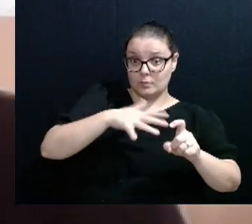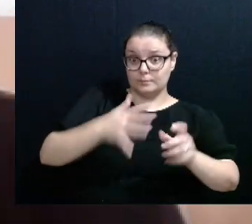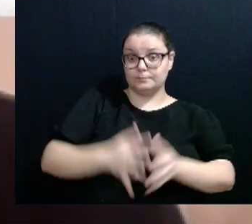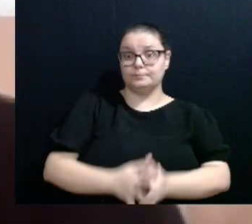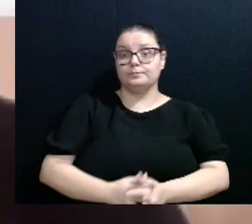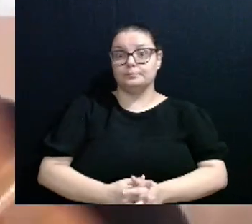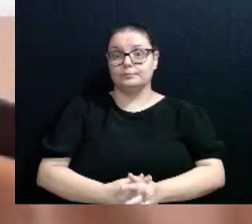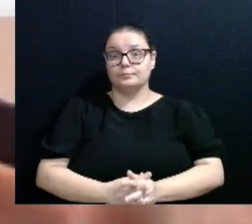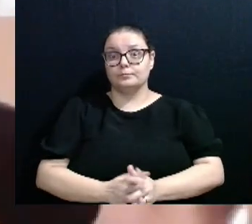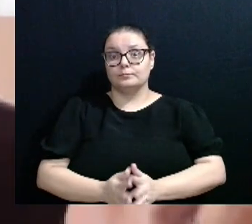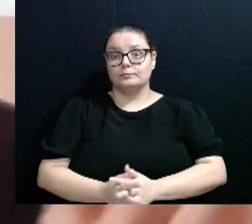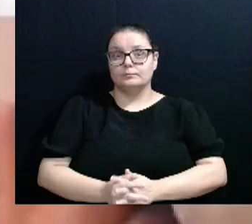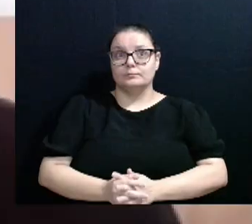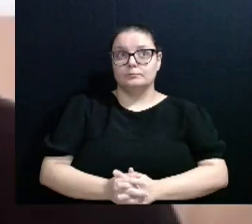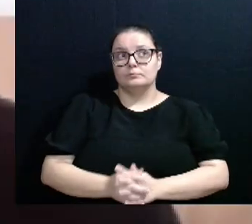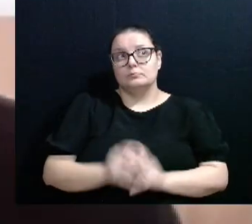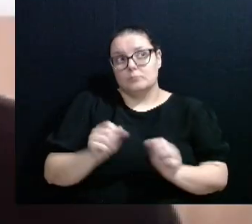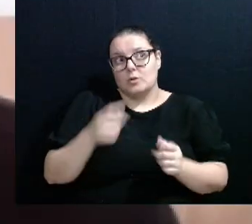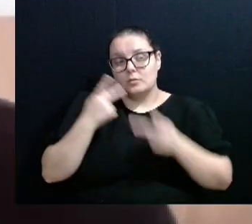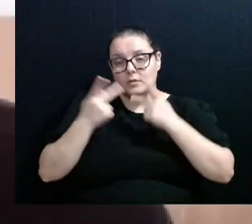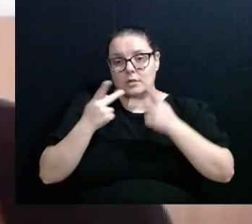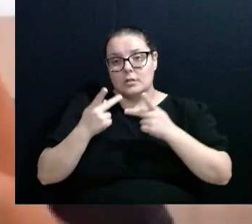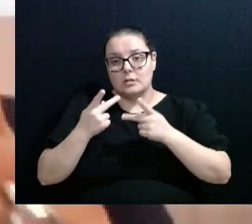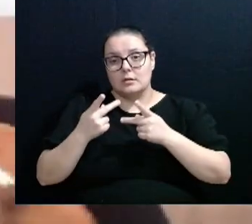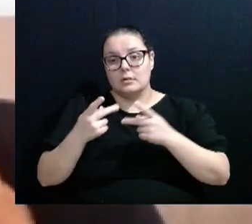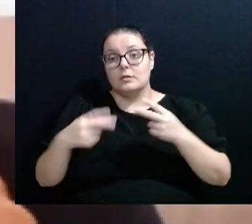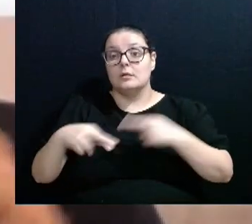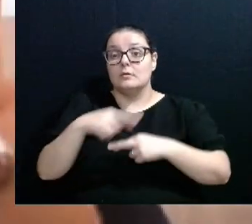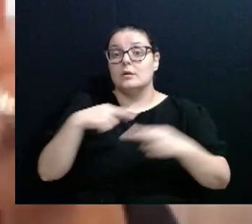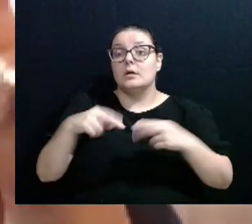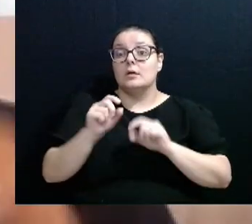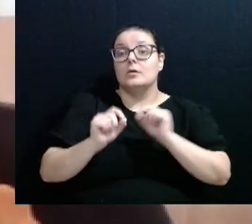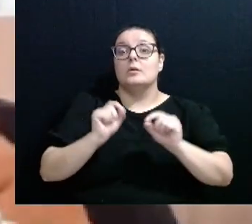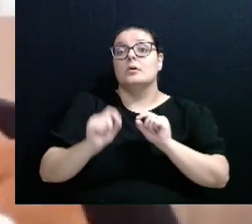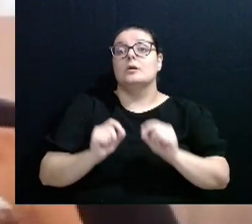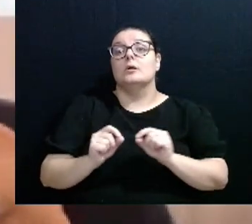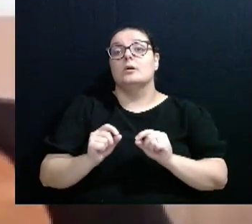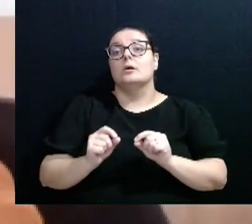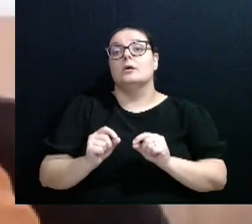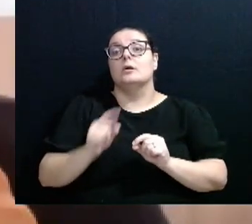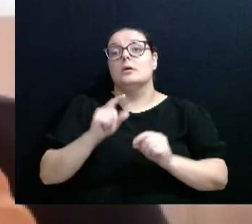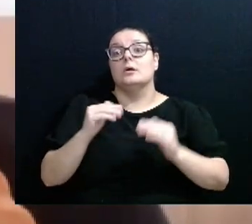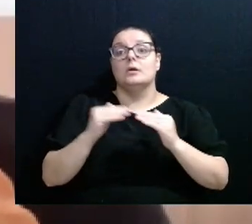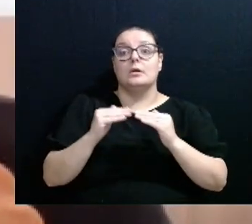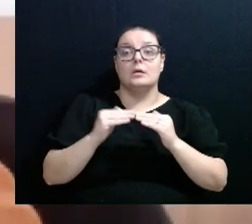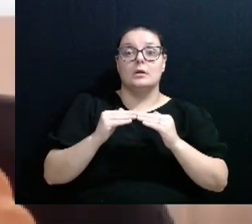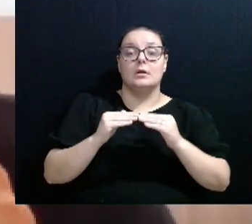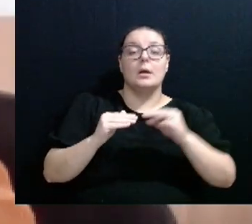posso falar, que todo mundo vai se relacionar, é que não combina manga e leite.